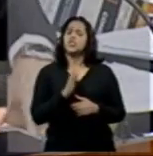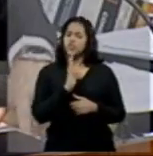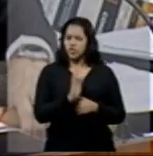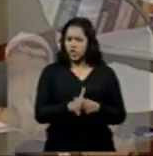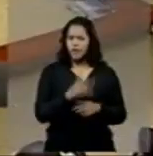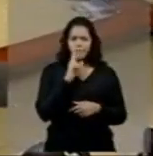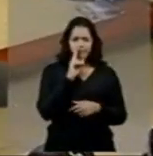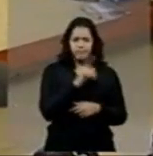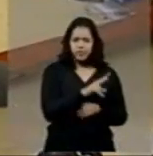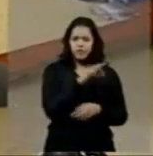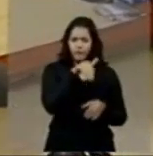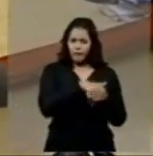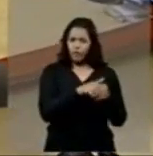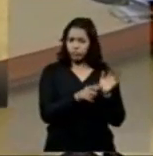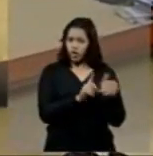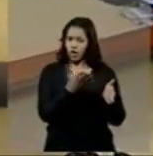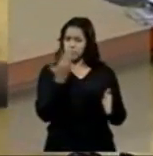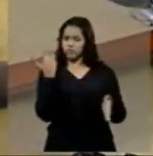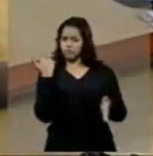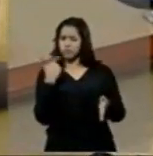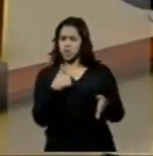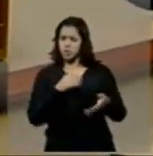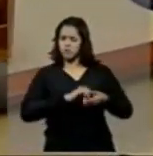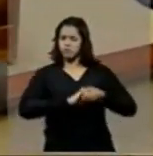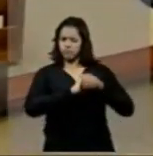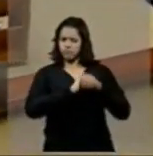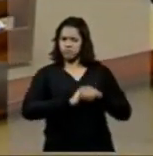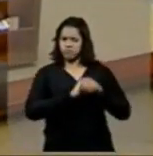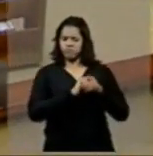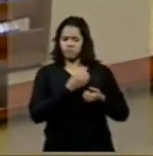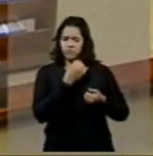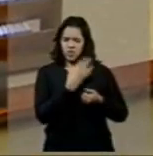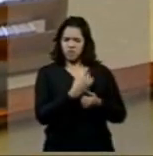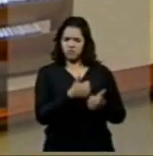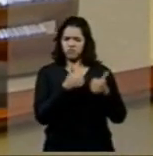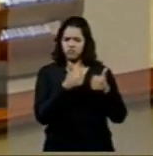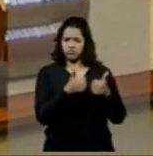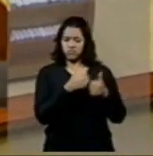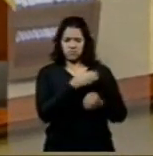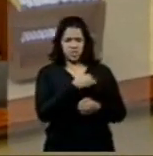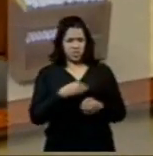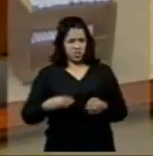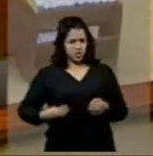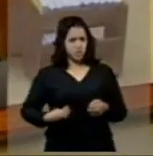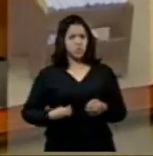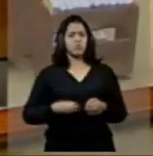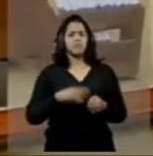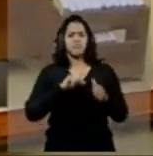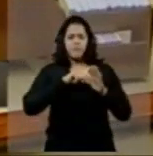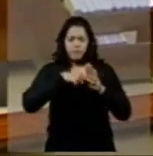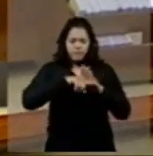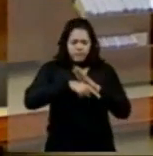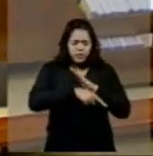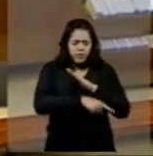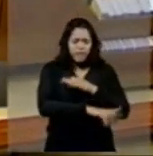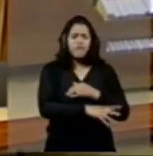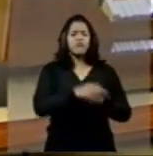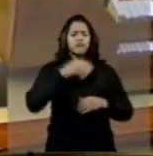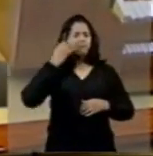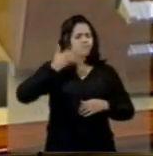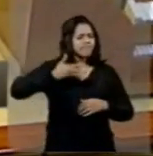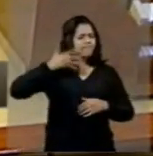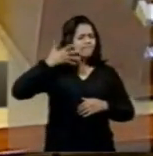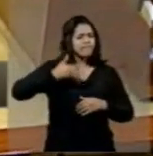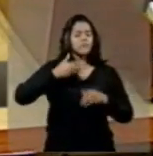belíssimos votos que foram proferidos, e cumprimento ambos os ministros pela profundidade, entendo